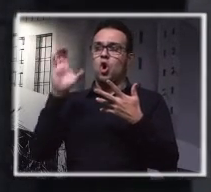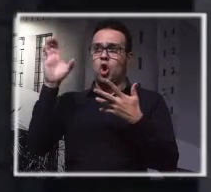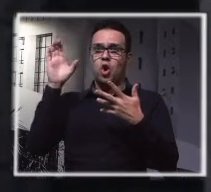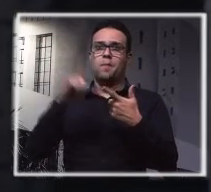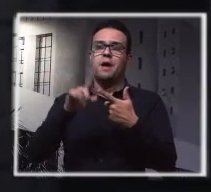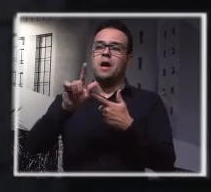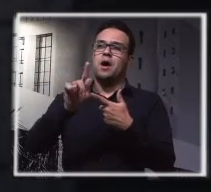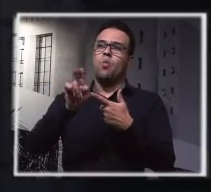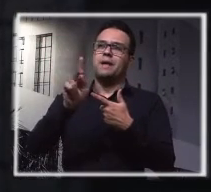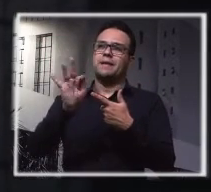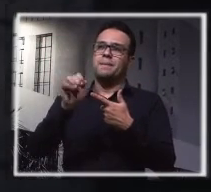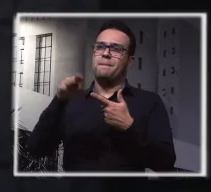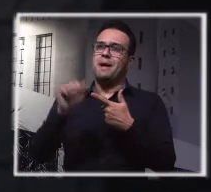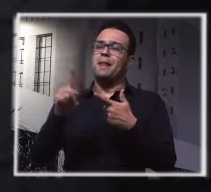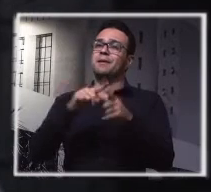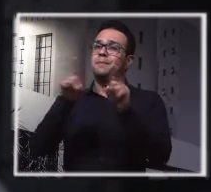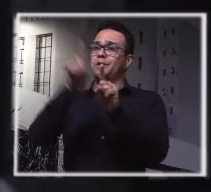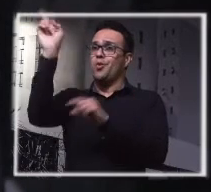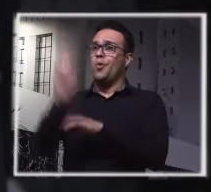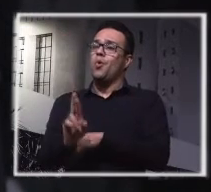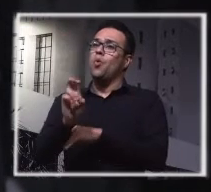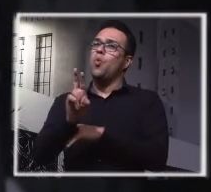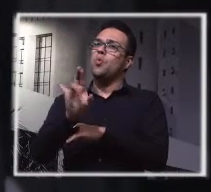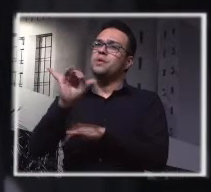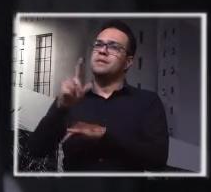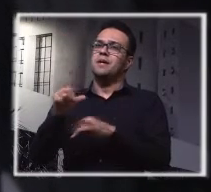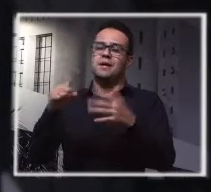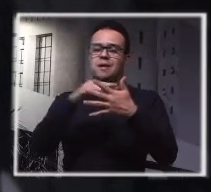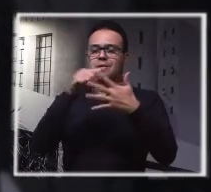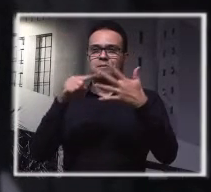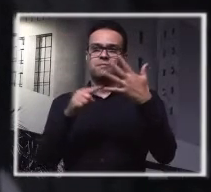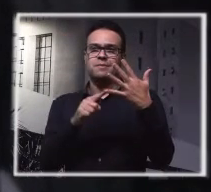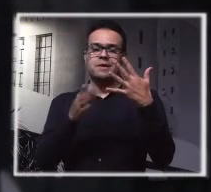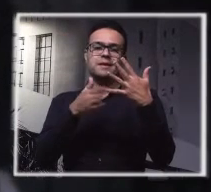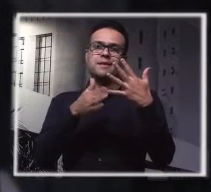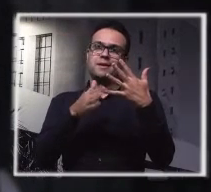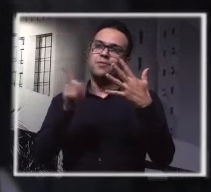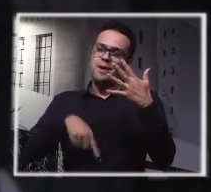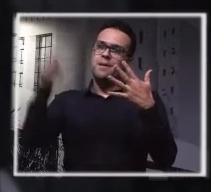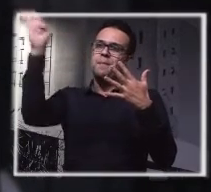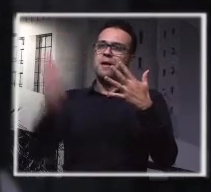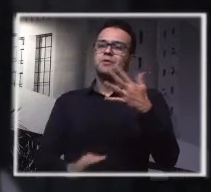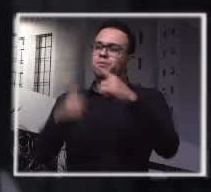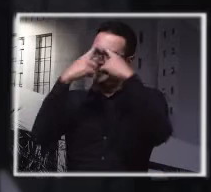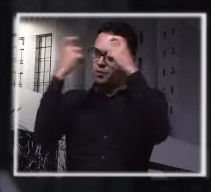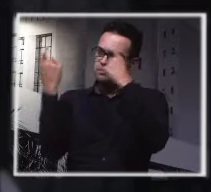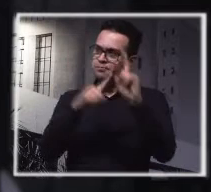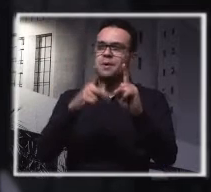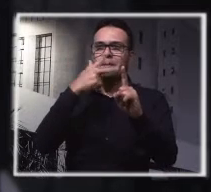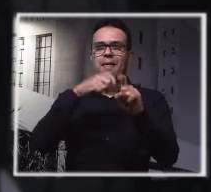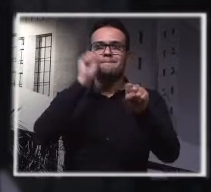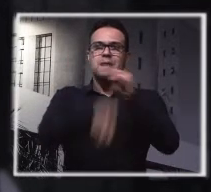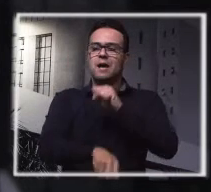e Rússia. Numa lista de 83 países, somos nós o 5º lugar. Somos um país que mata as